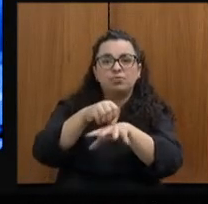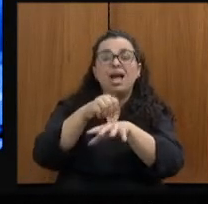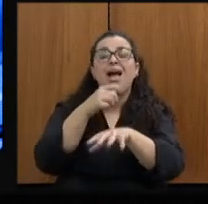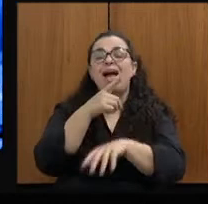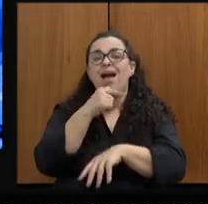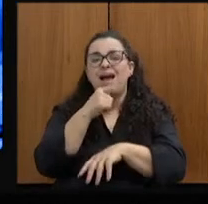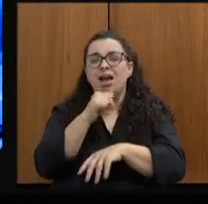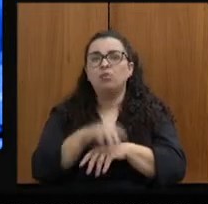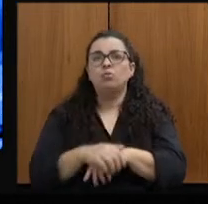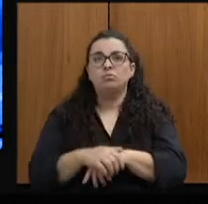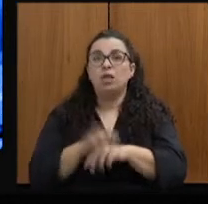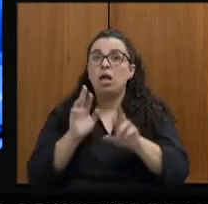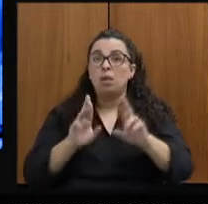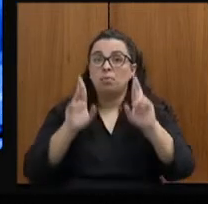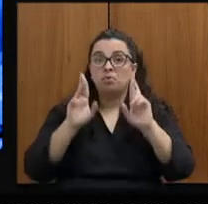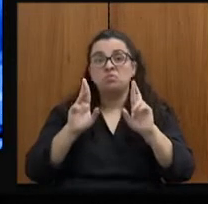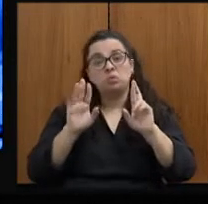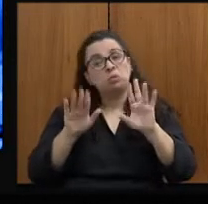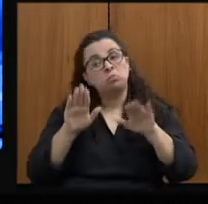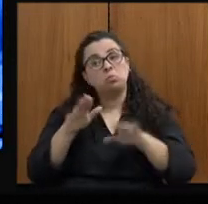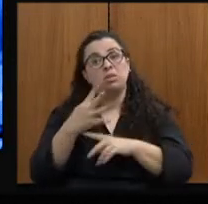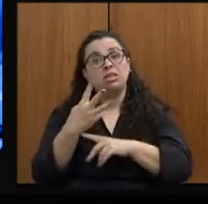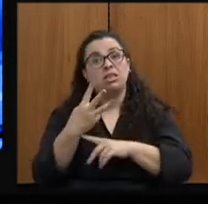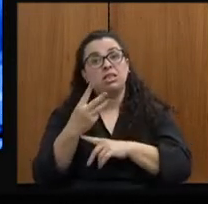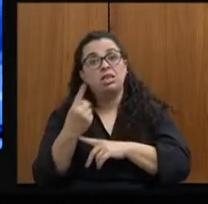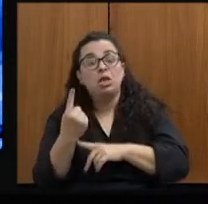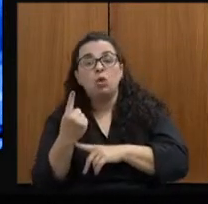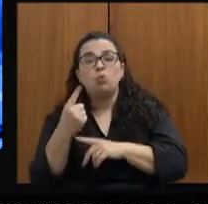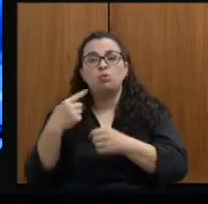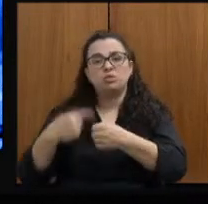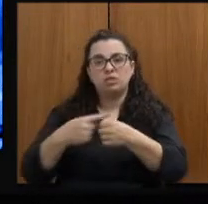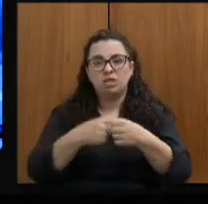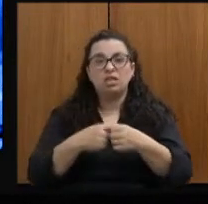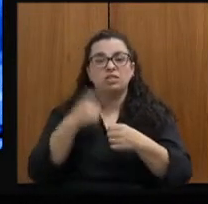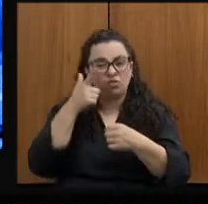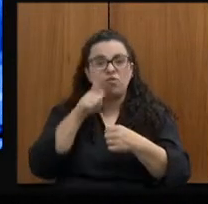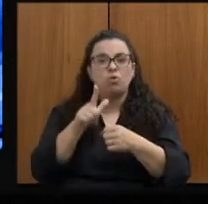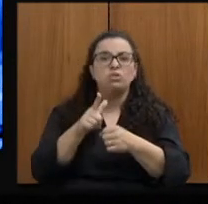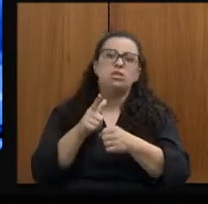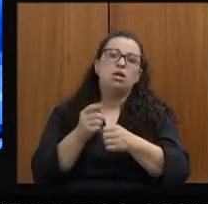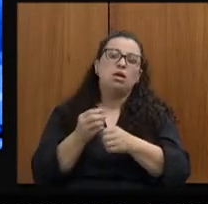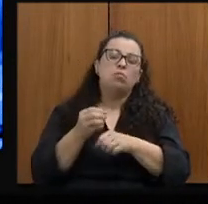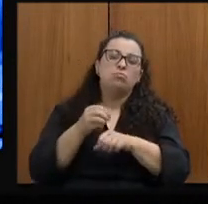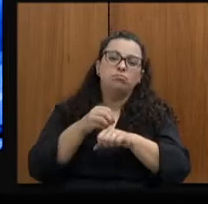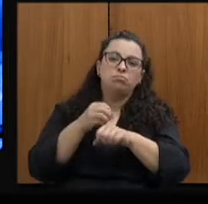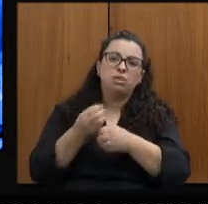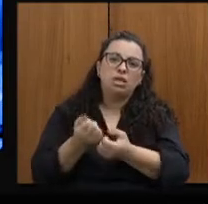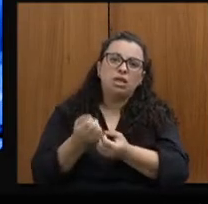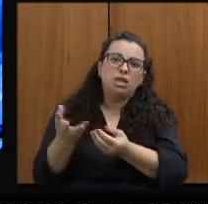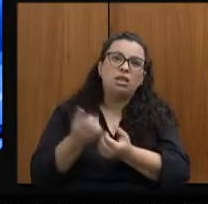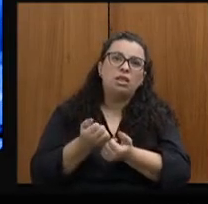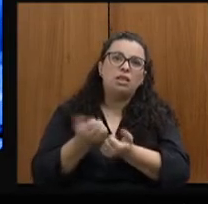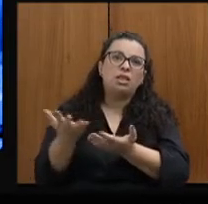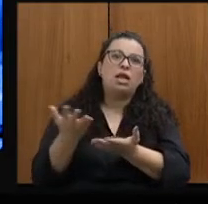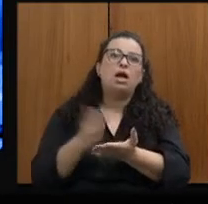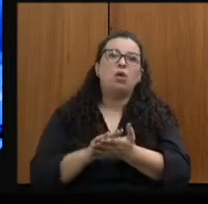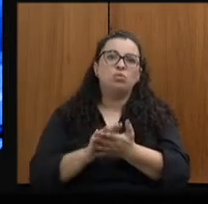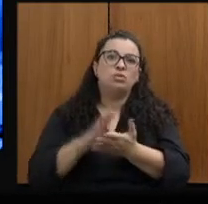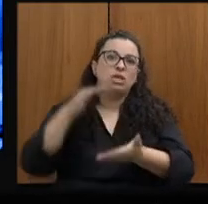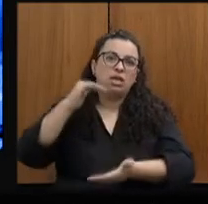de 31 municípios contemplados. E para frente, mais agora na segunda fase, 400 kits de